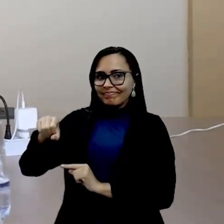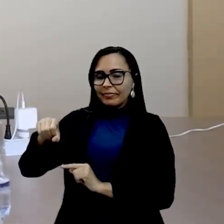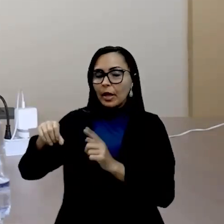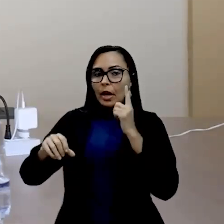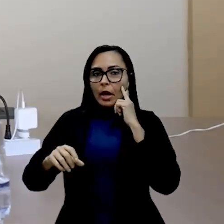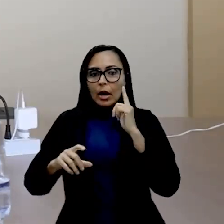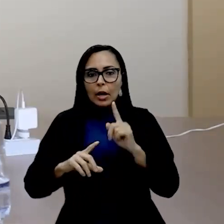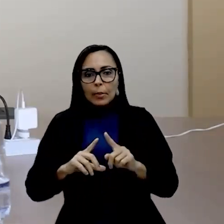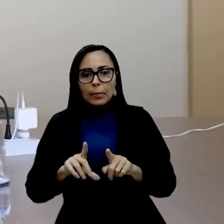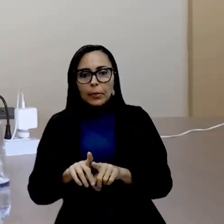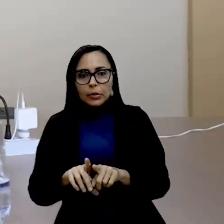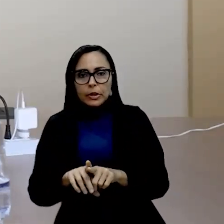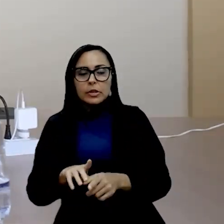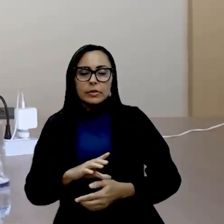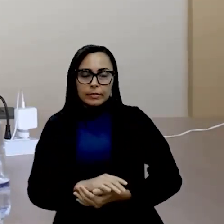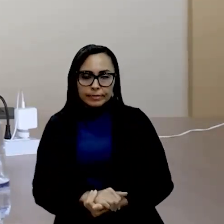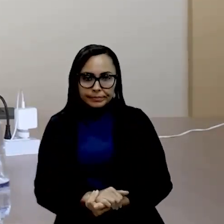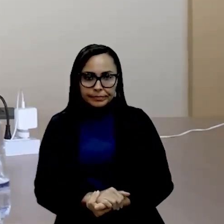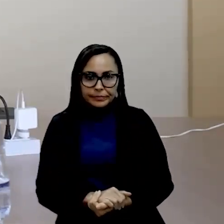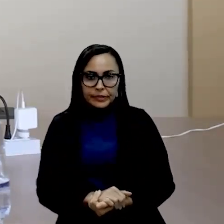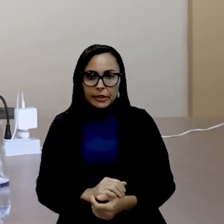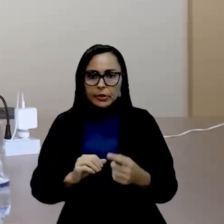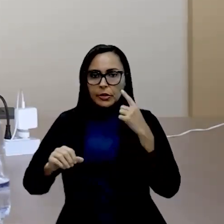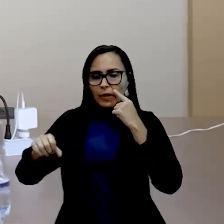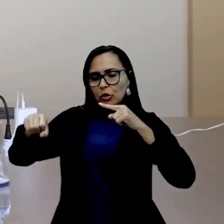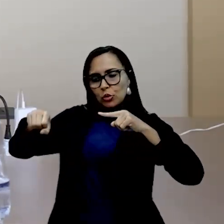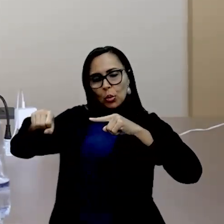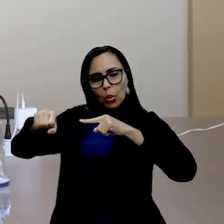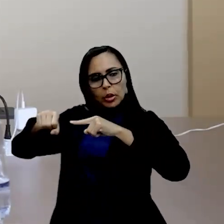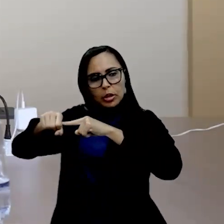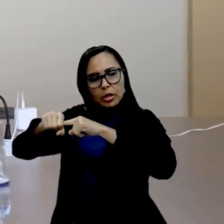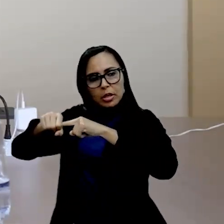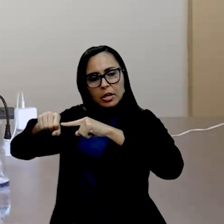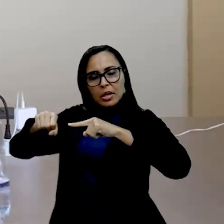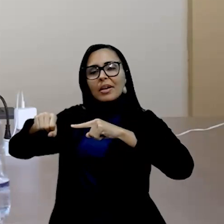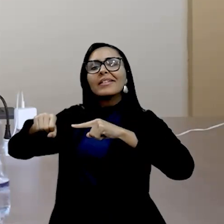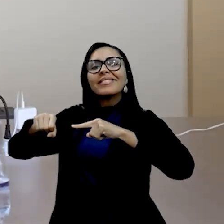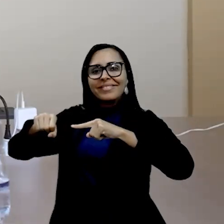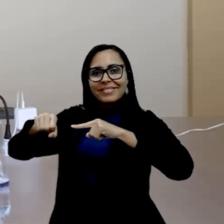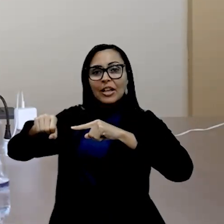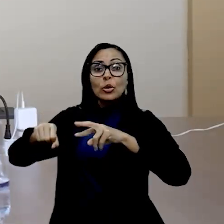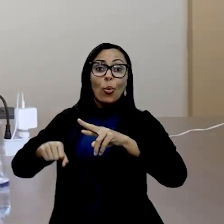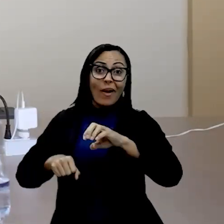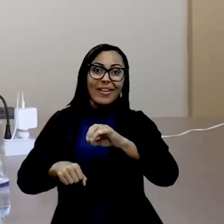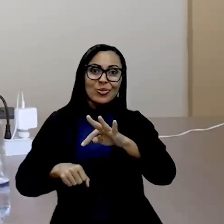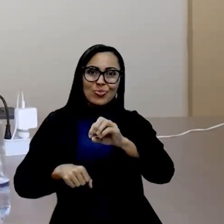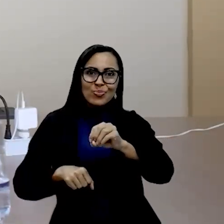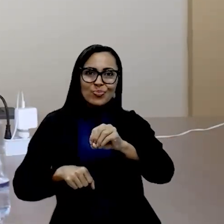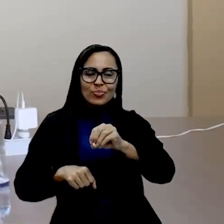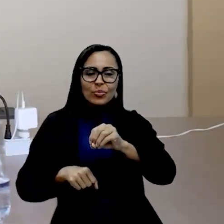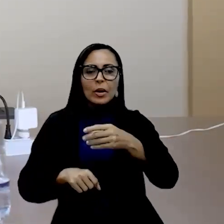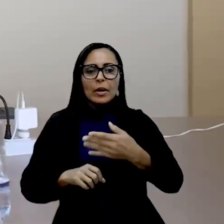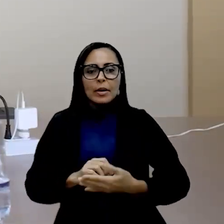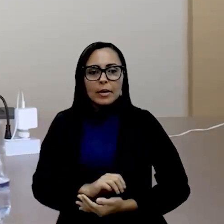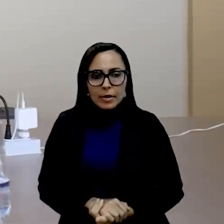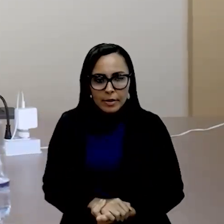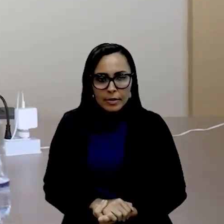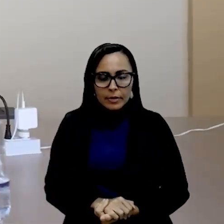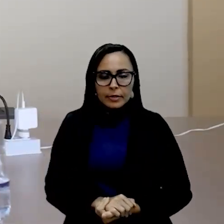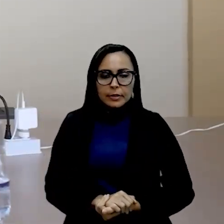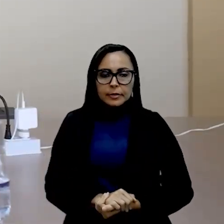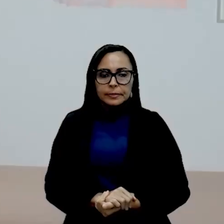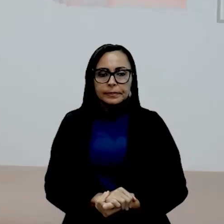se faz toque retal. Tá? Porque você consegue, através do toque retal, palpar a próstata. Pelo menos a parte que fica mais em contato